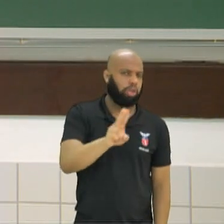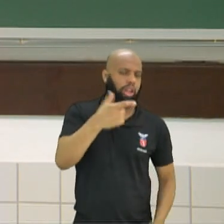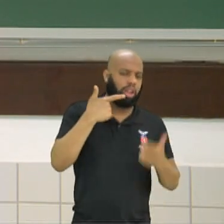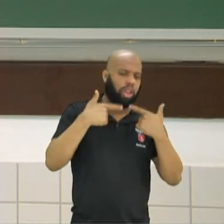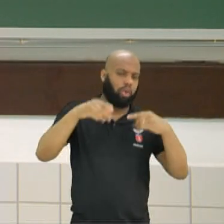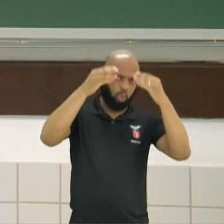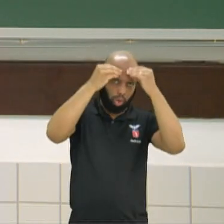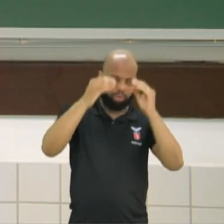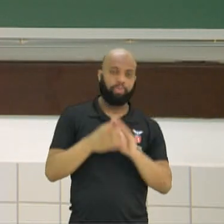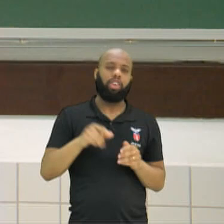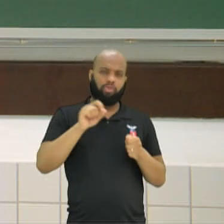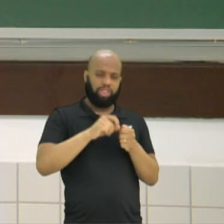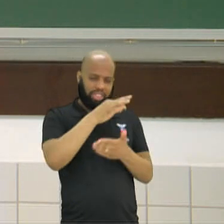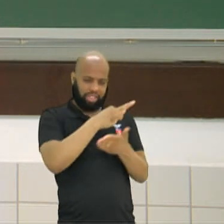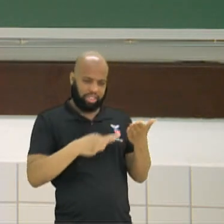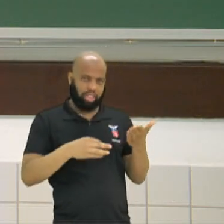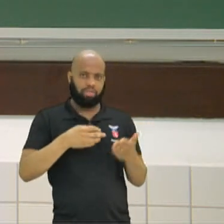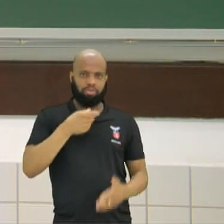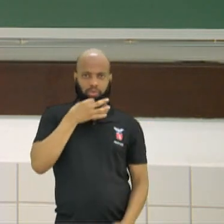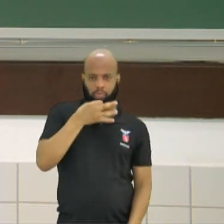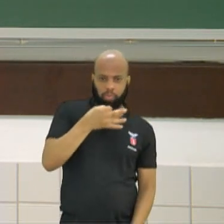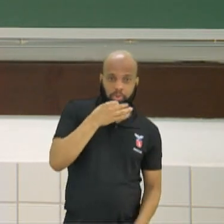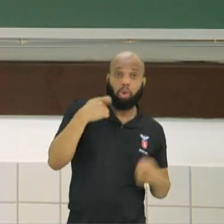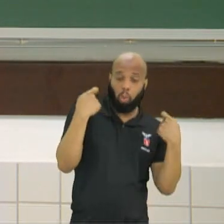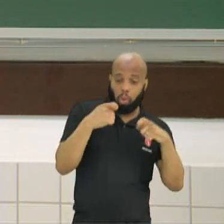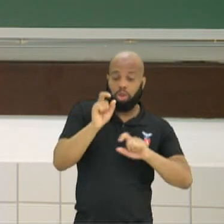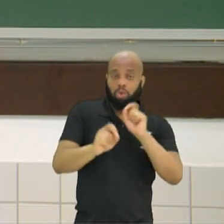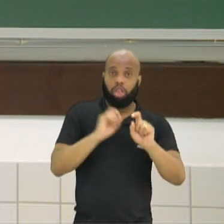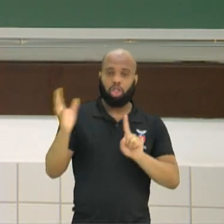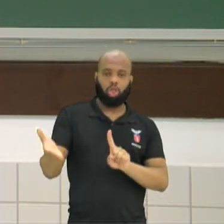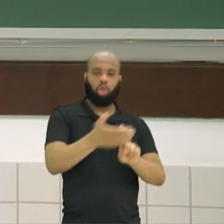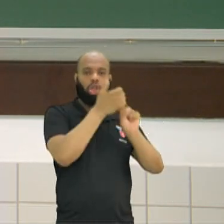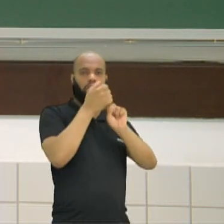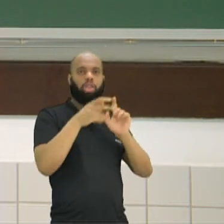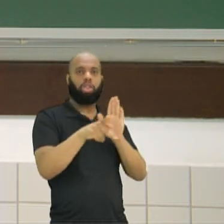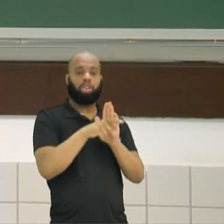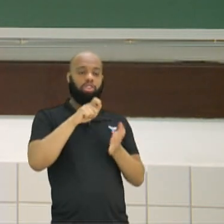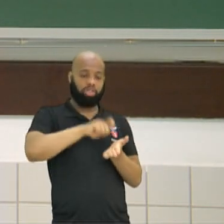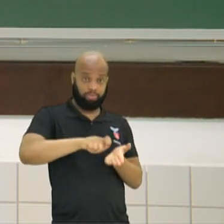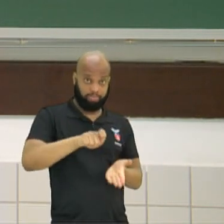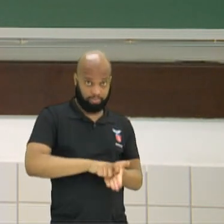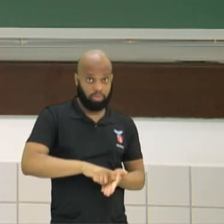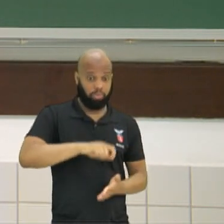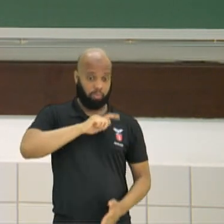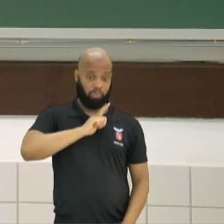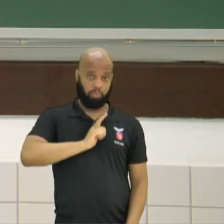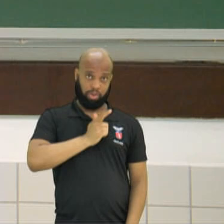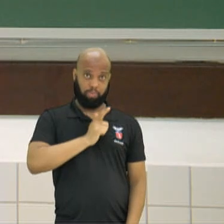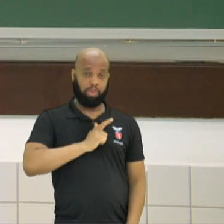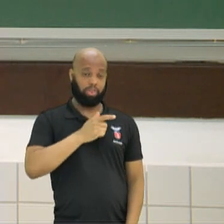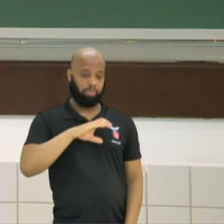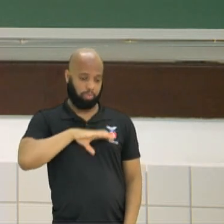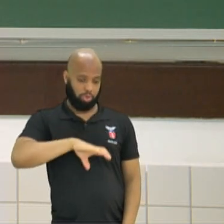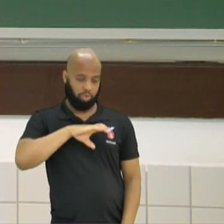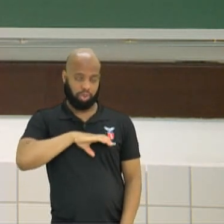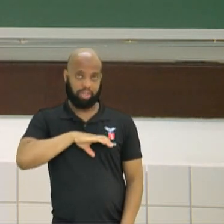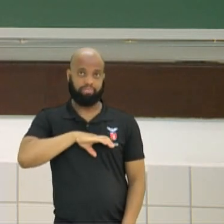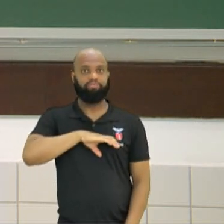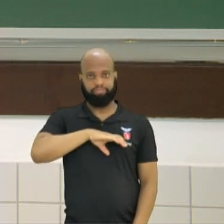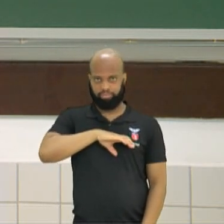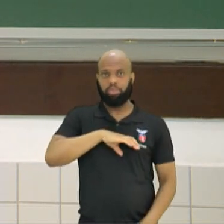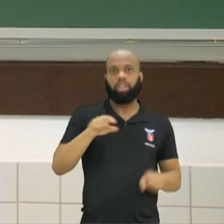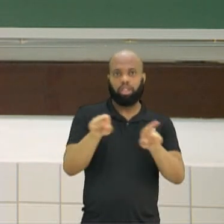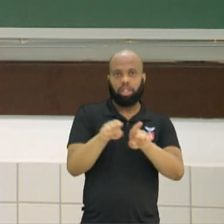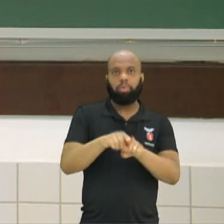a elaboração de textos dissertativos requer domínio da modalidade escrita da língua, desde a questão